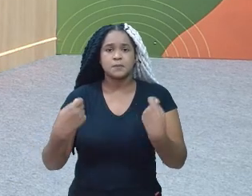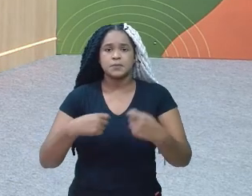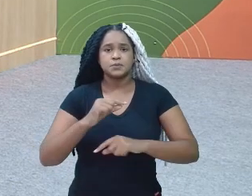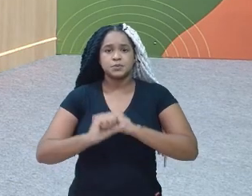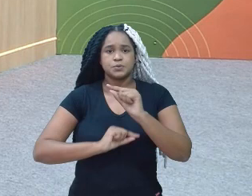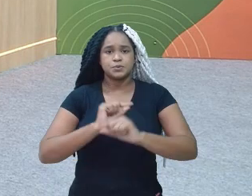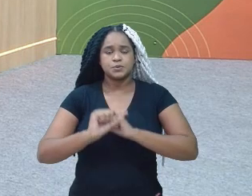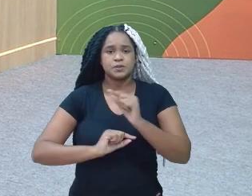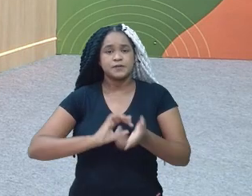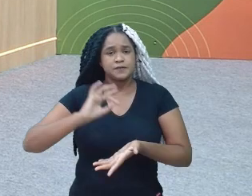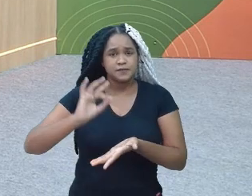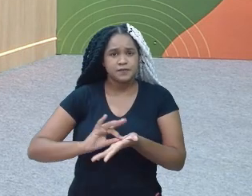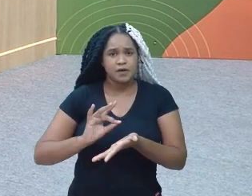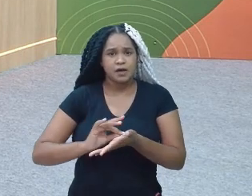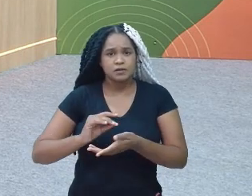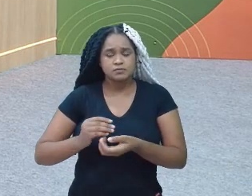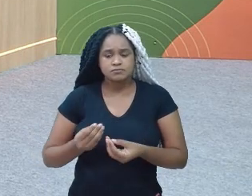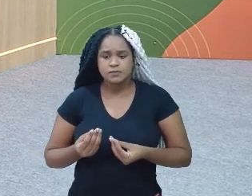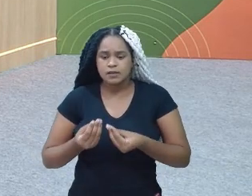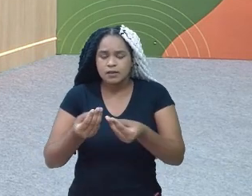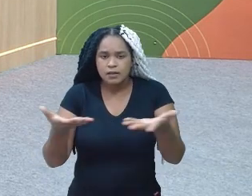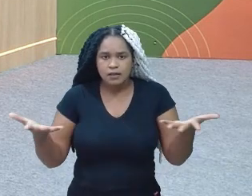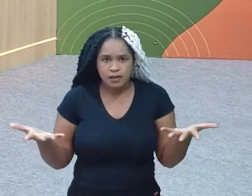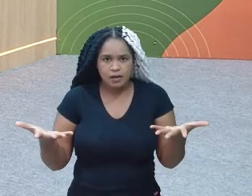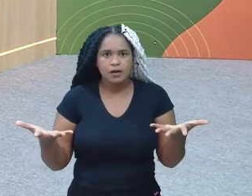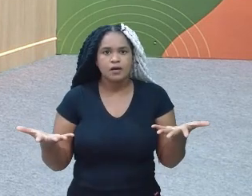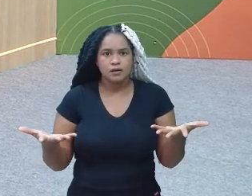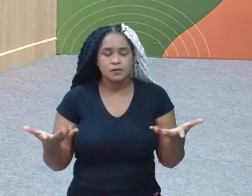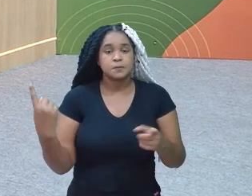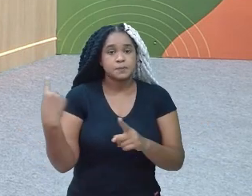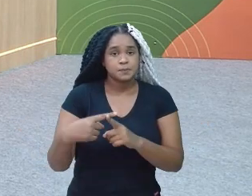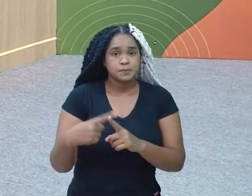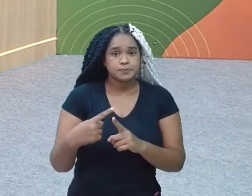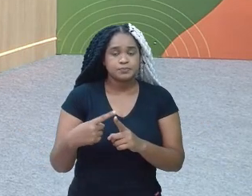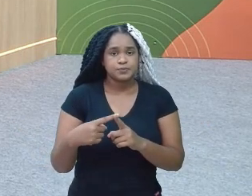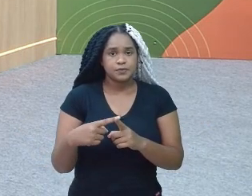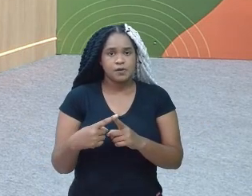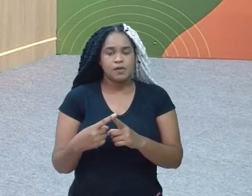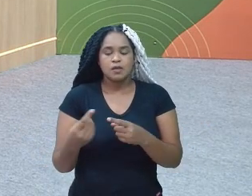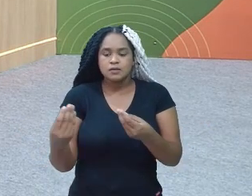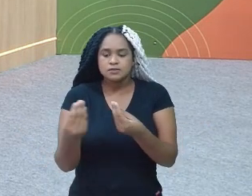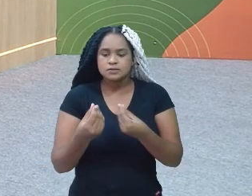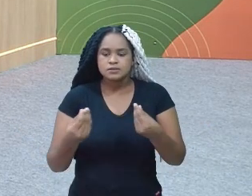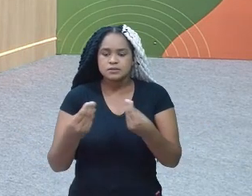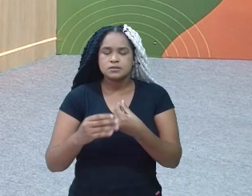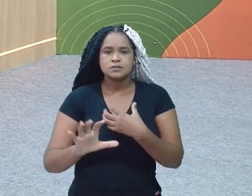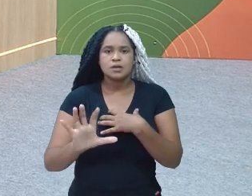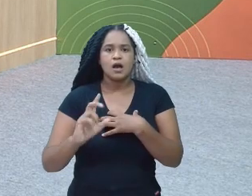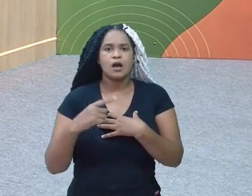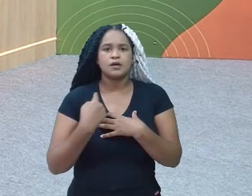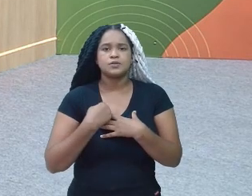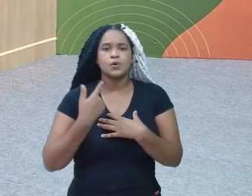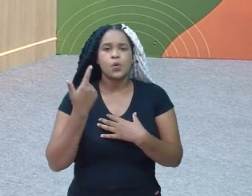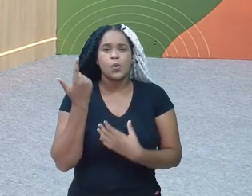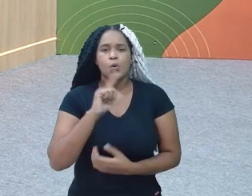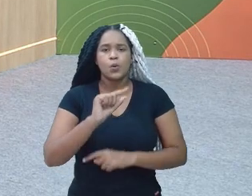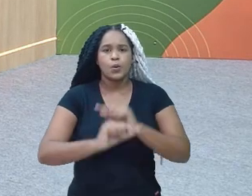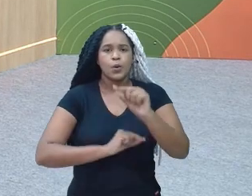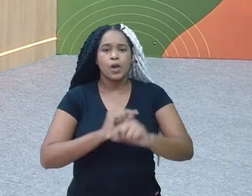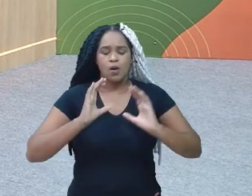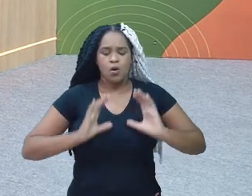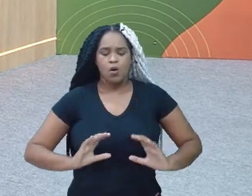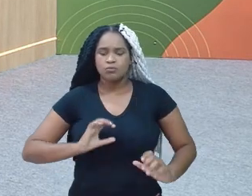ser realmente oferecida, contemplada, porque através da sensibilização mudamos